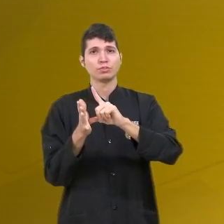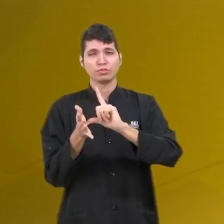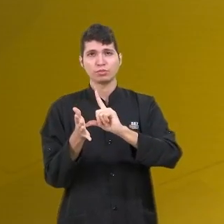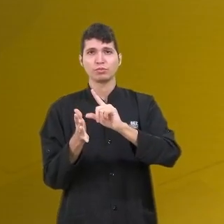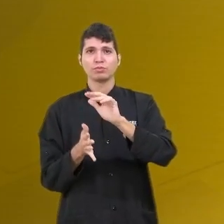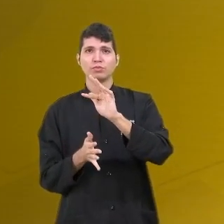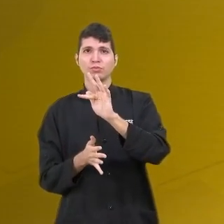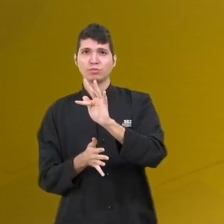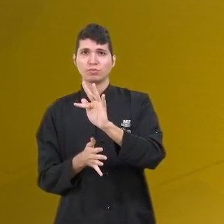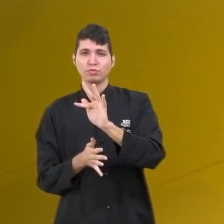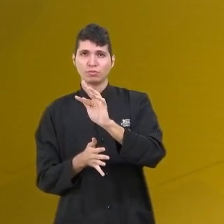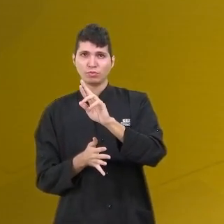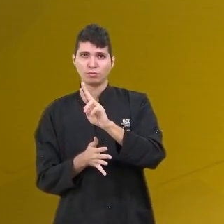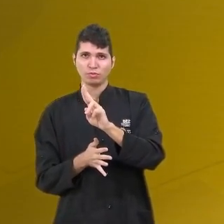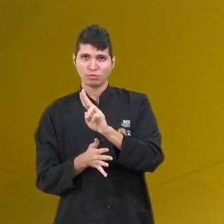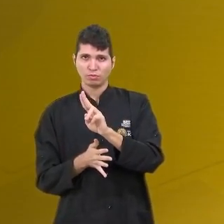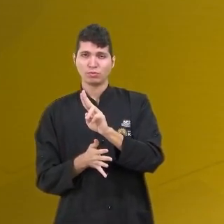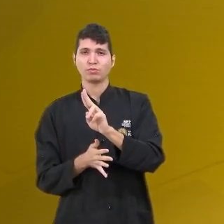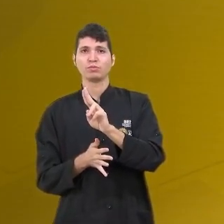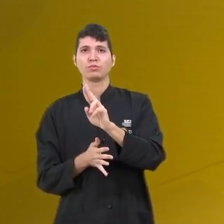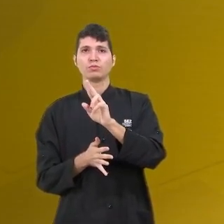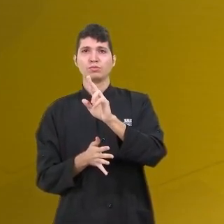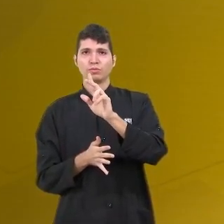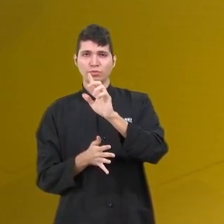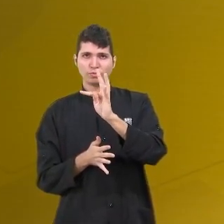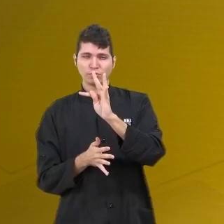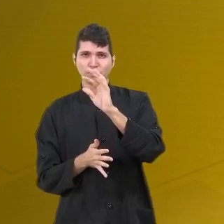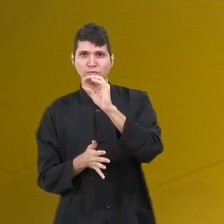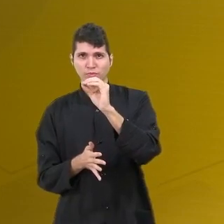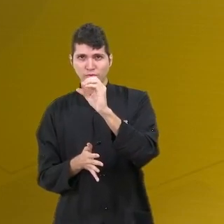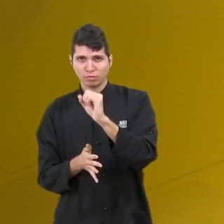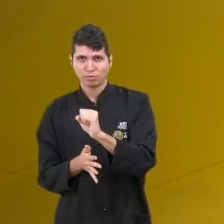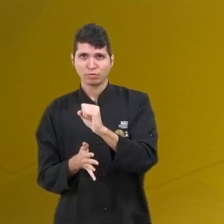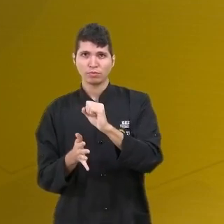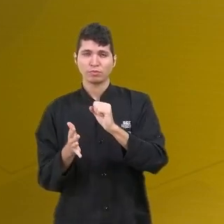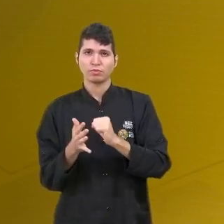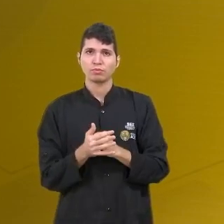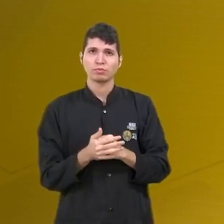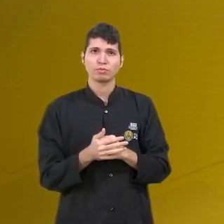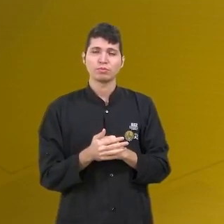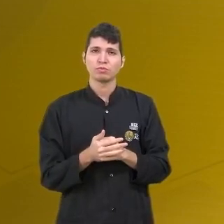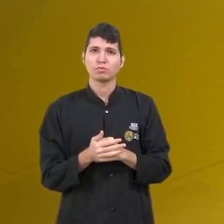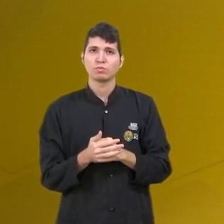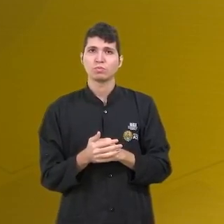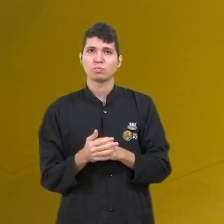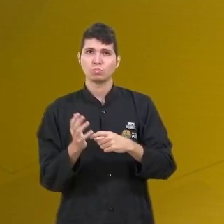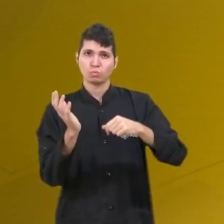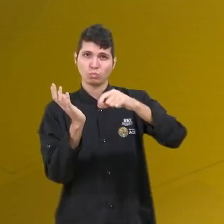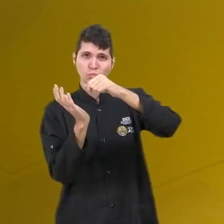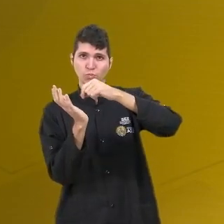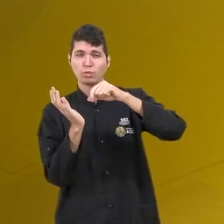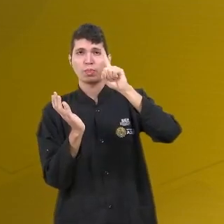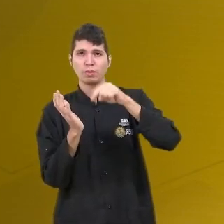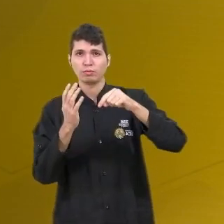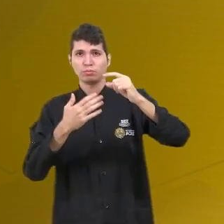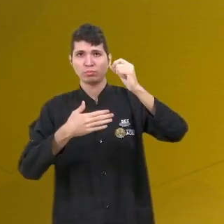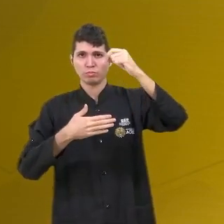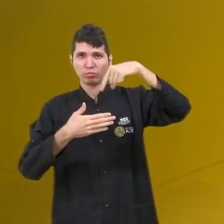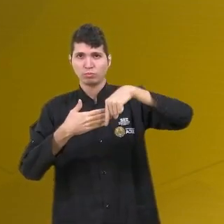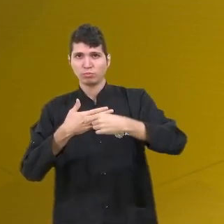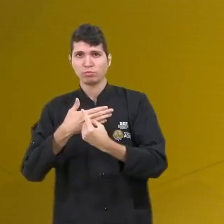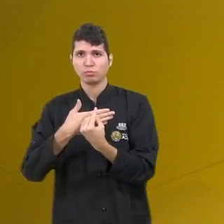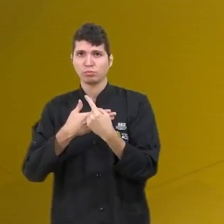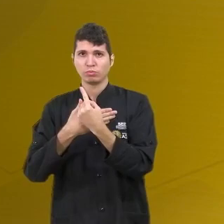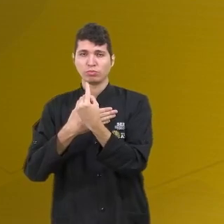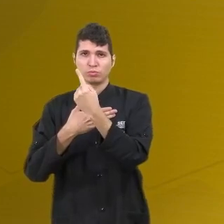pólen, ele é o gameta. Se ele não estava presente, como é que iriam surgir flores e